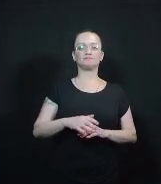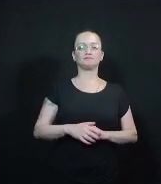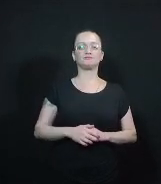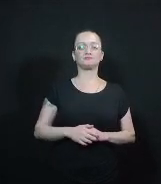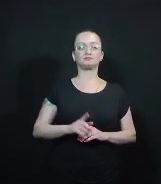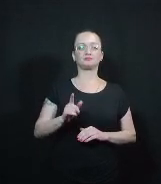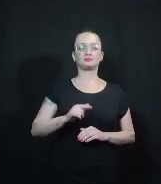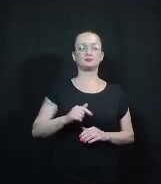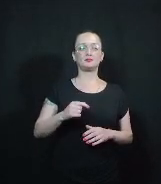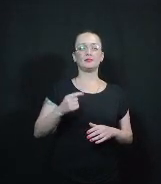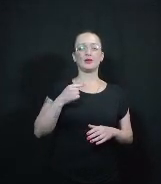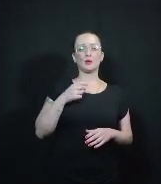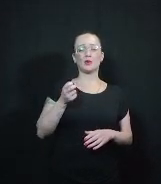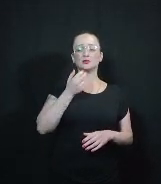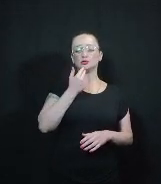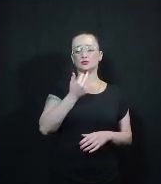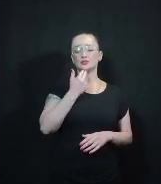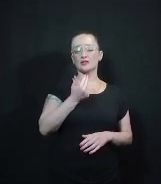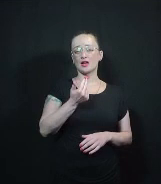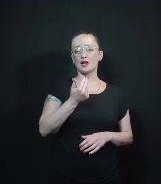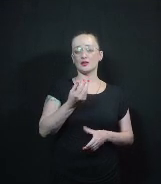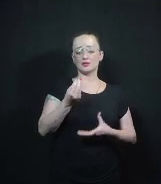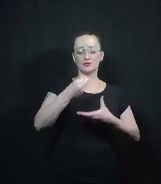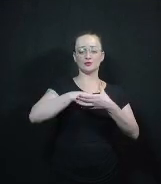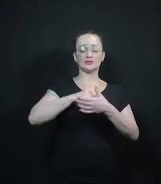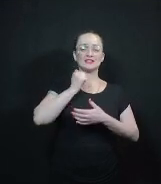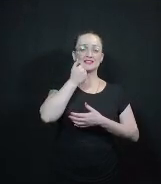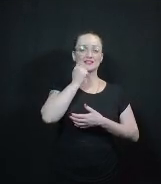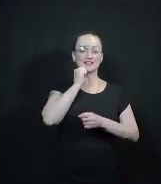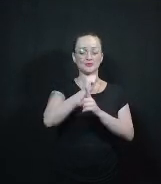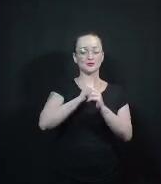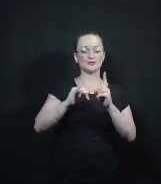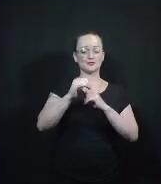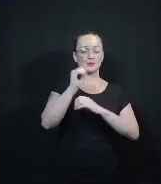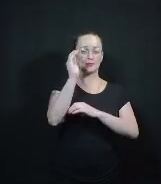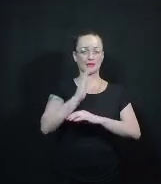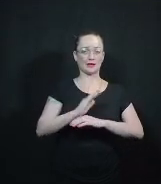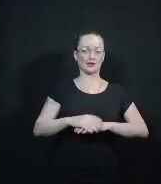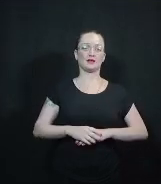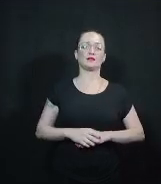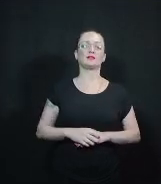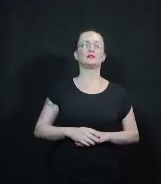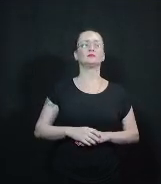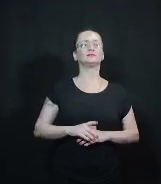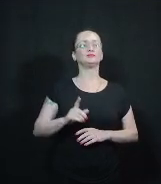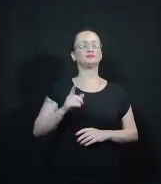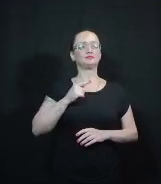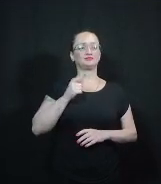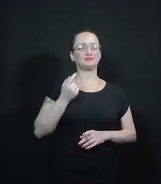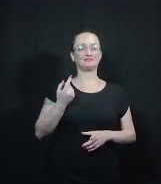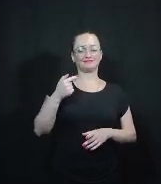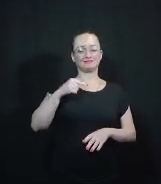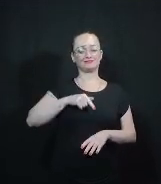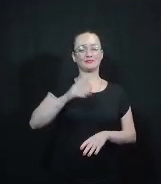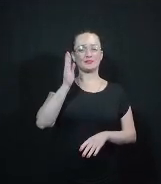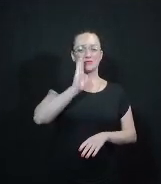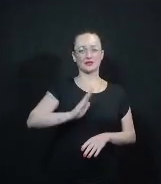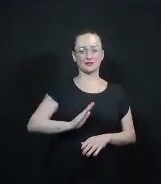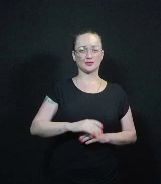é uma certa novidade dentro das ciências sociais brasileiras, feita no Brasil,